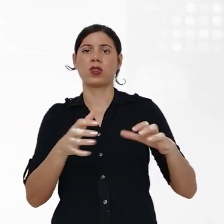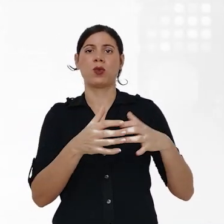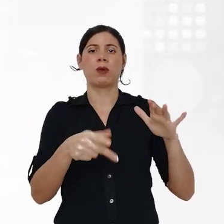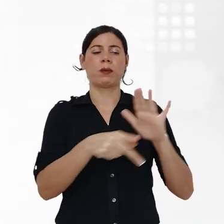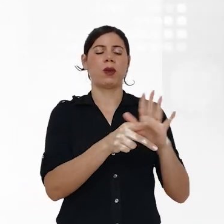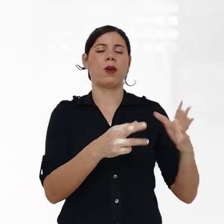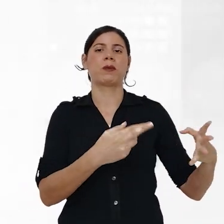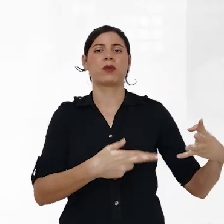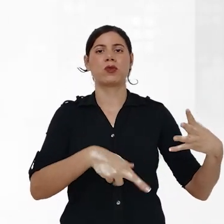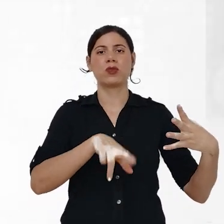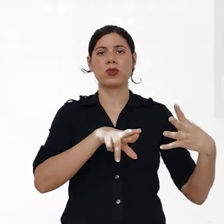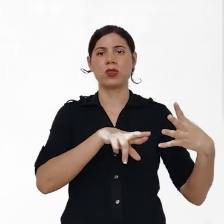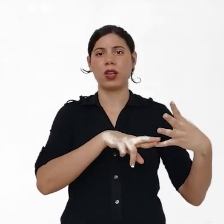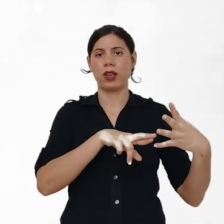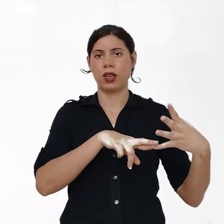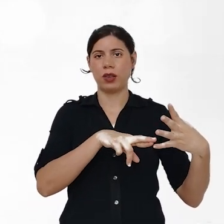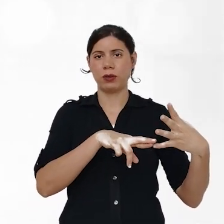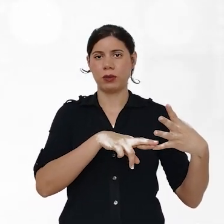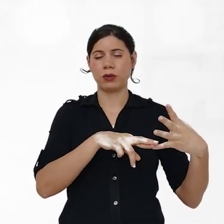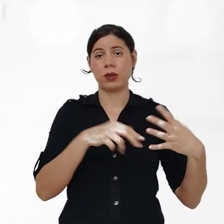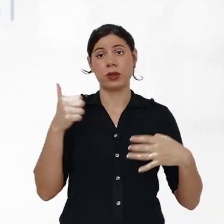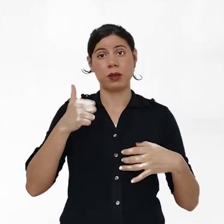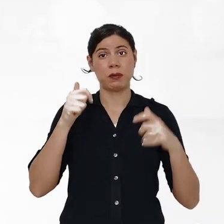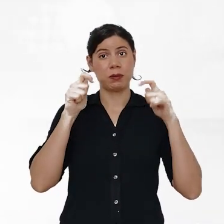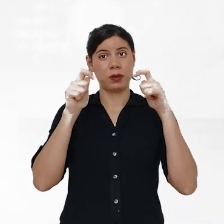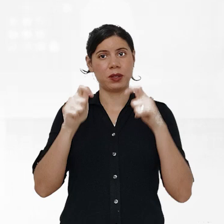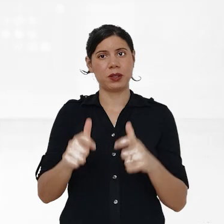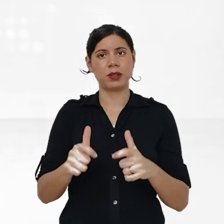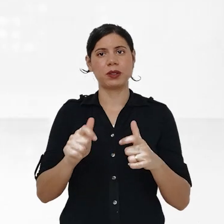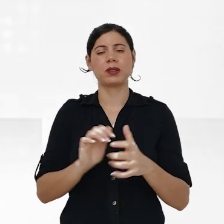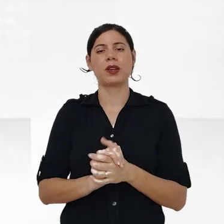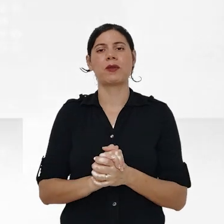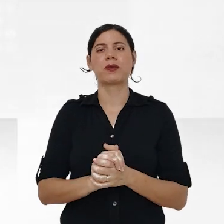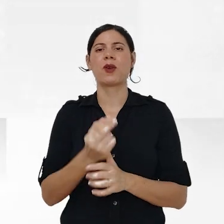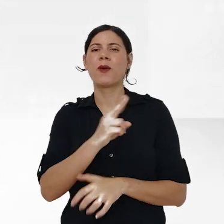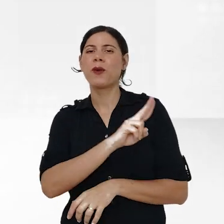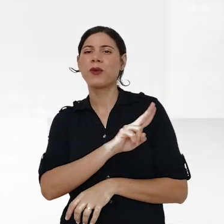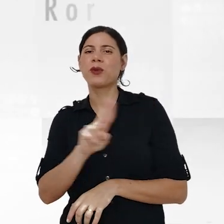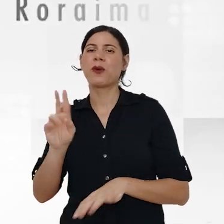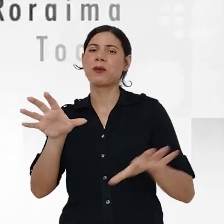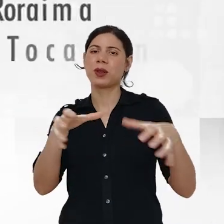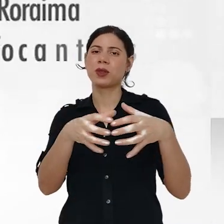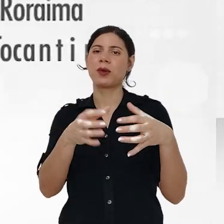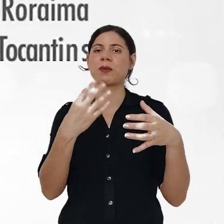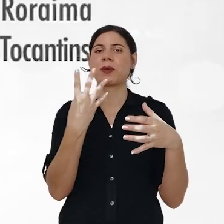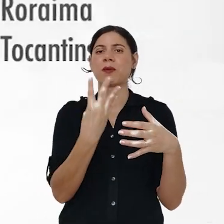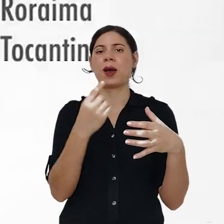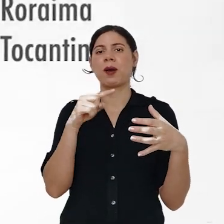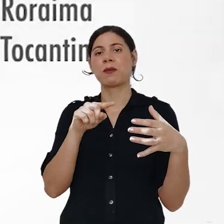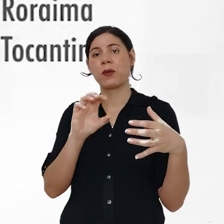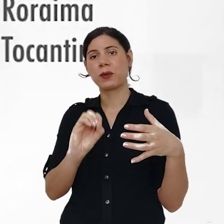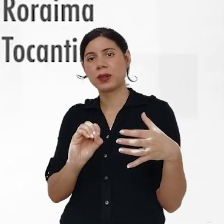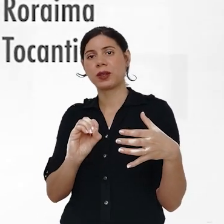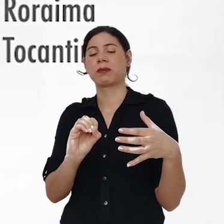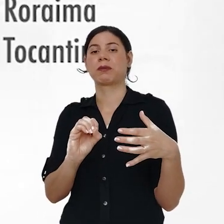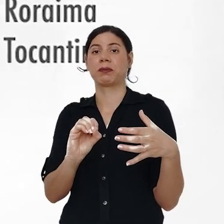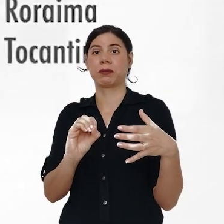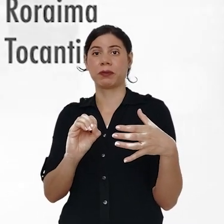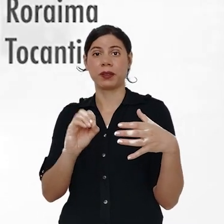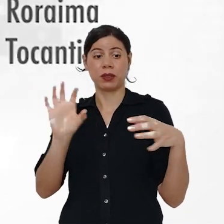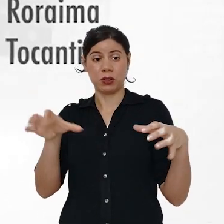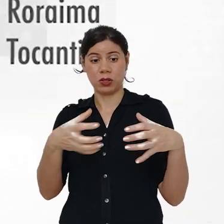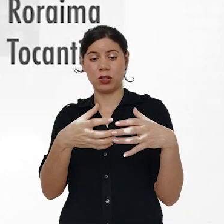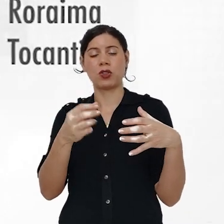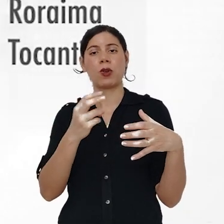turmas recursais dos Juizados Especiais Federais da Primeira Região, nomeadas de turmas 4.0. Essas